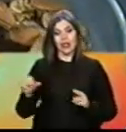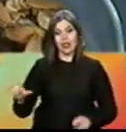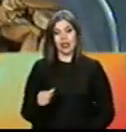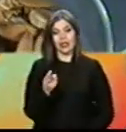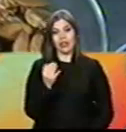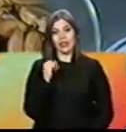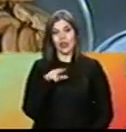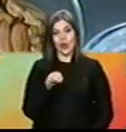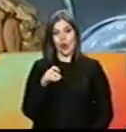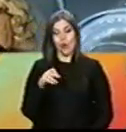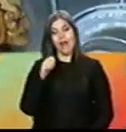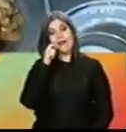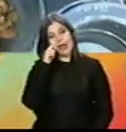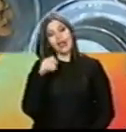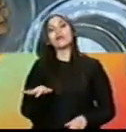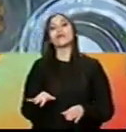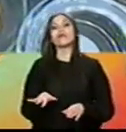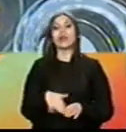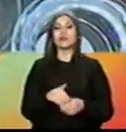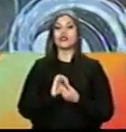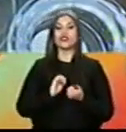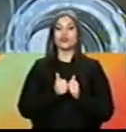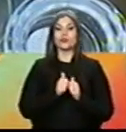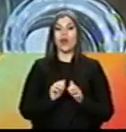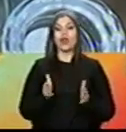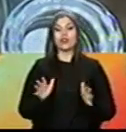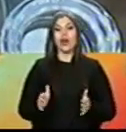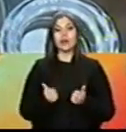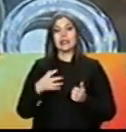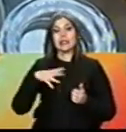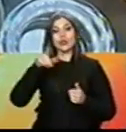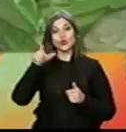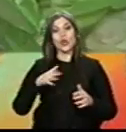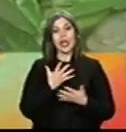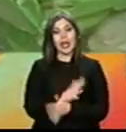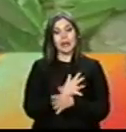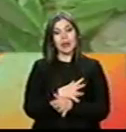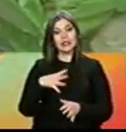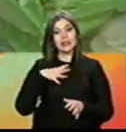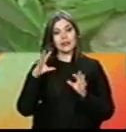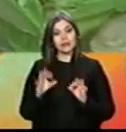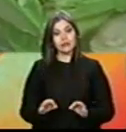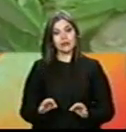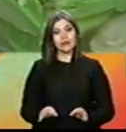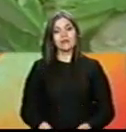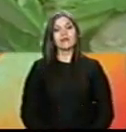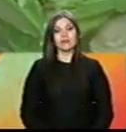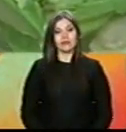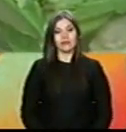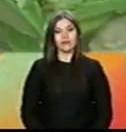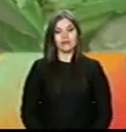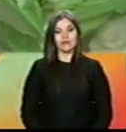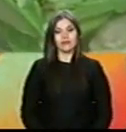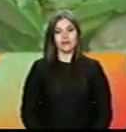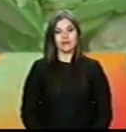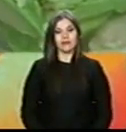a quem pratica desporto, não é? Físico. Exatamente, que ajuda na recuperação muscular. É. Vais-te queimar. Ele está tranquilo, tira daí.